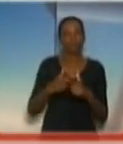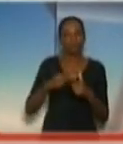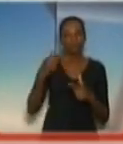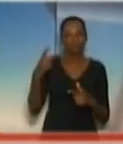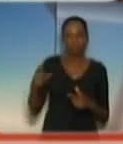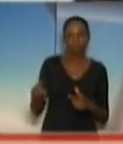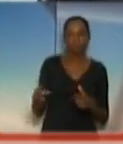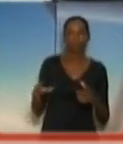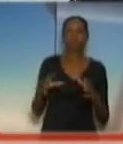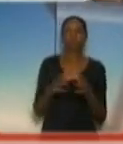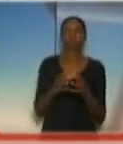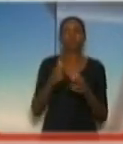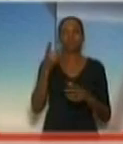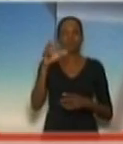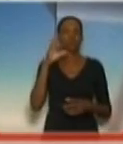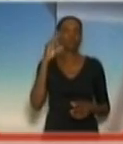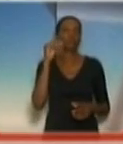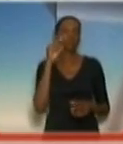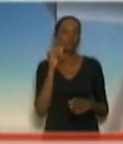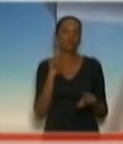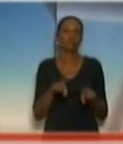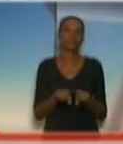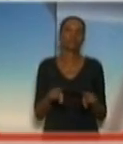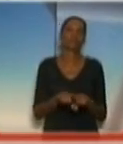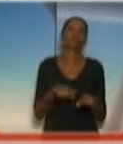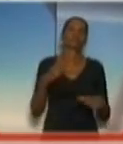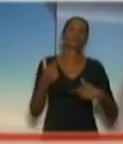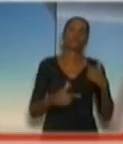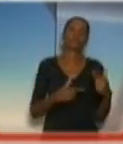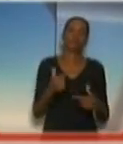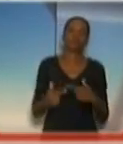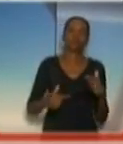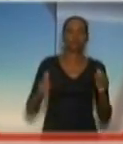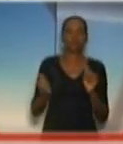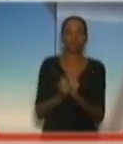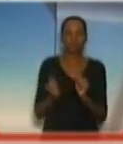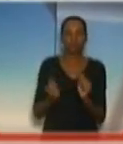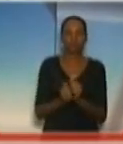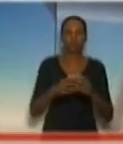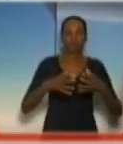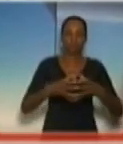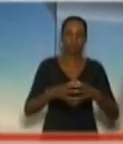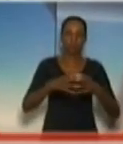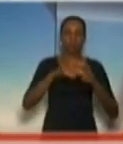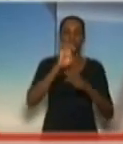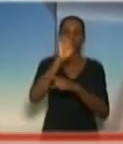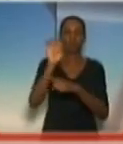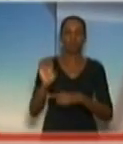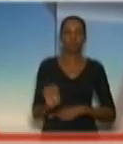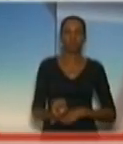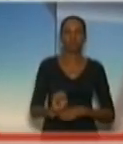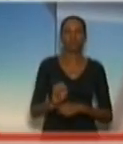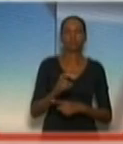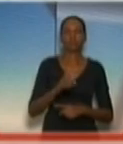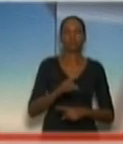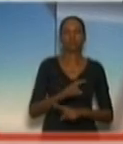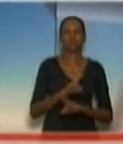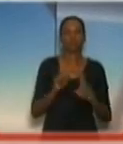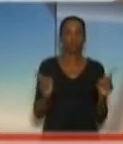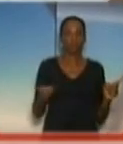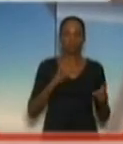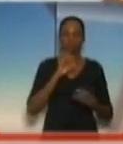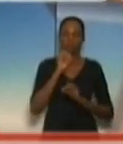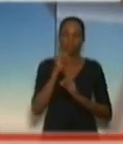escolar e dos outros funcionários também do quadro de apoio da rede estadual, mas os